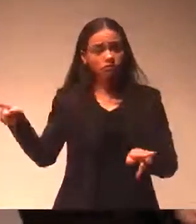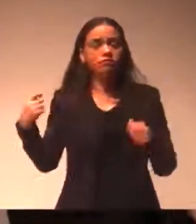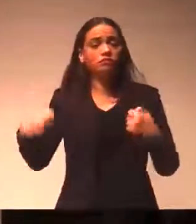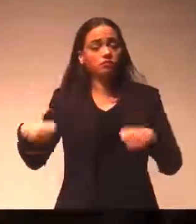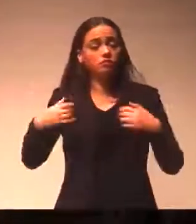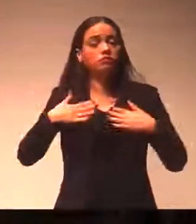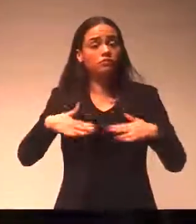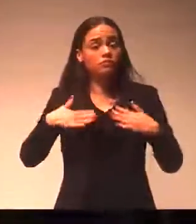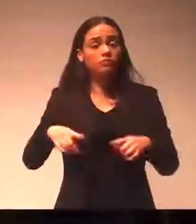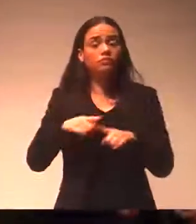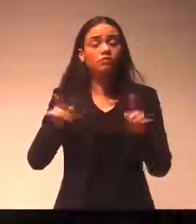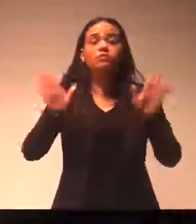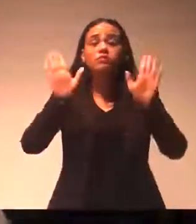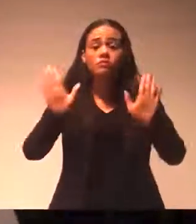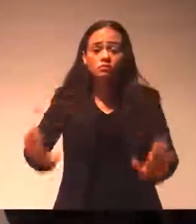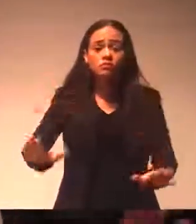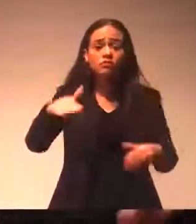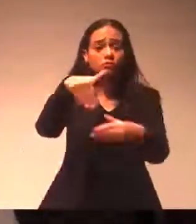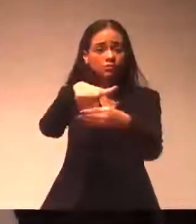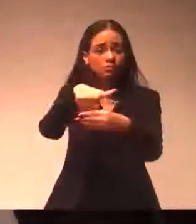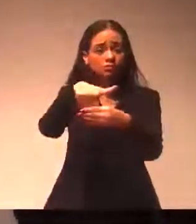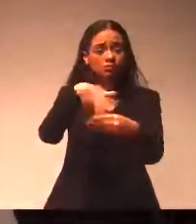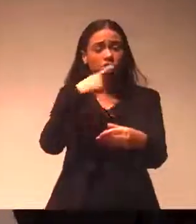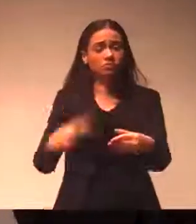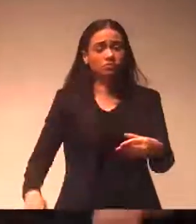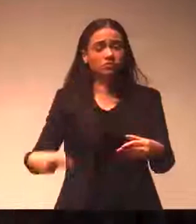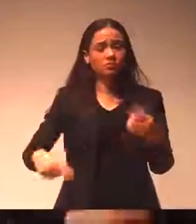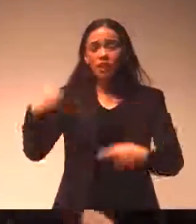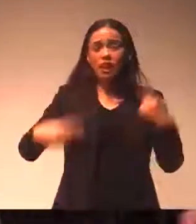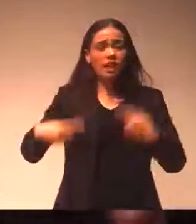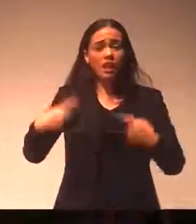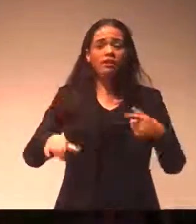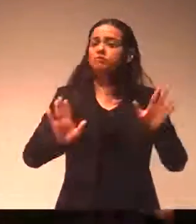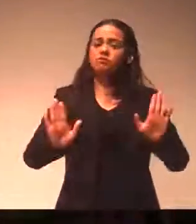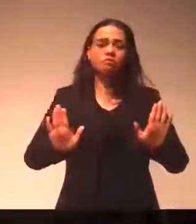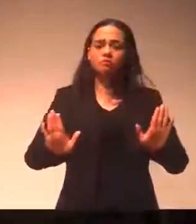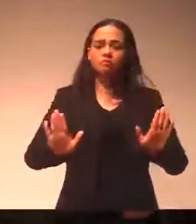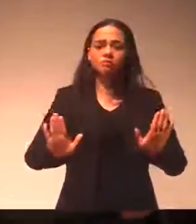é torcida de futebol. É o nosso país e são os nossos direitos. Obrigado a todos. Boa noite.